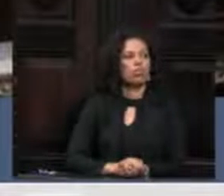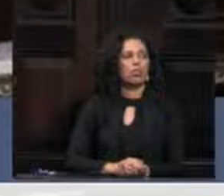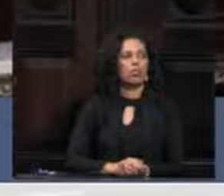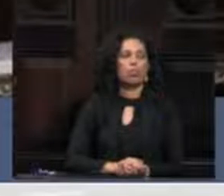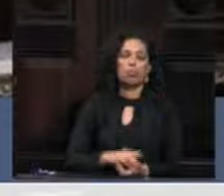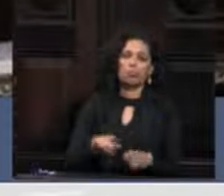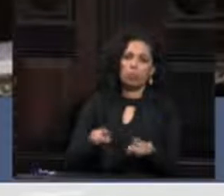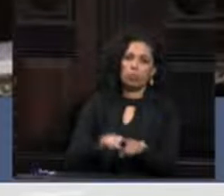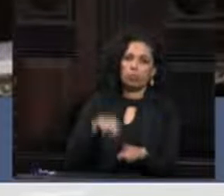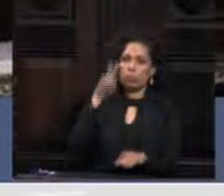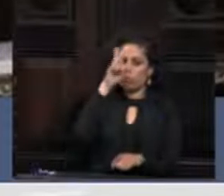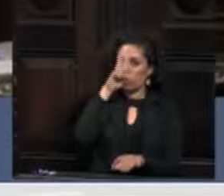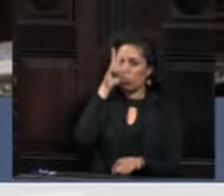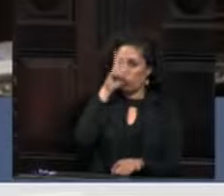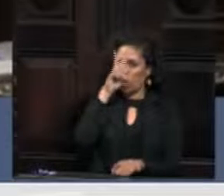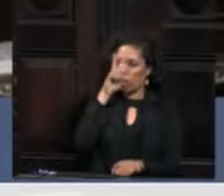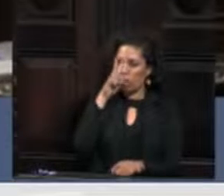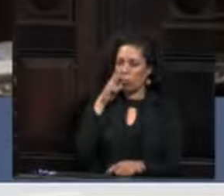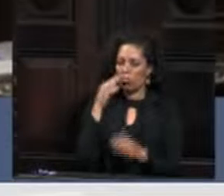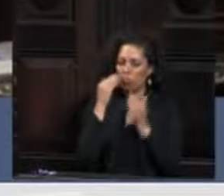longo da história do saneamento,